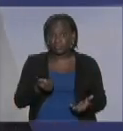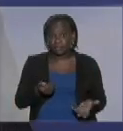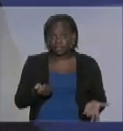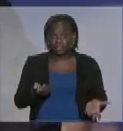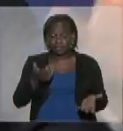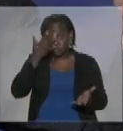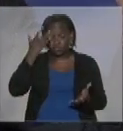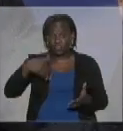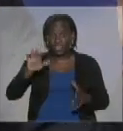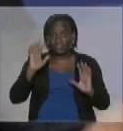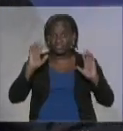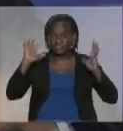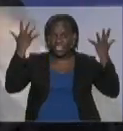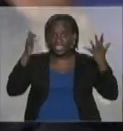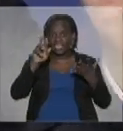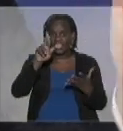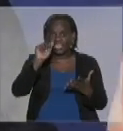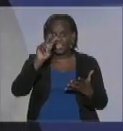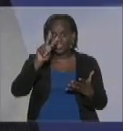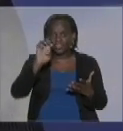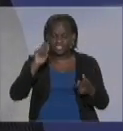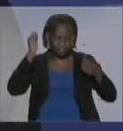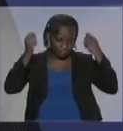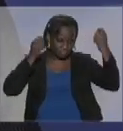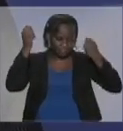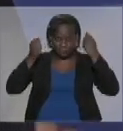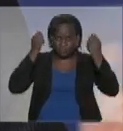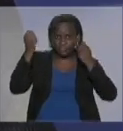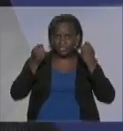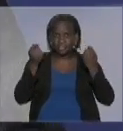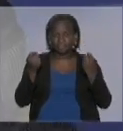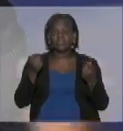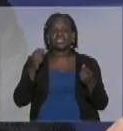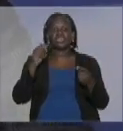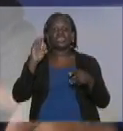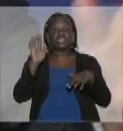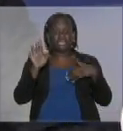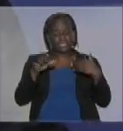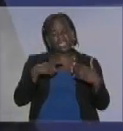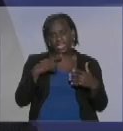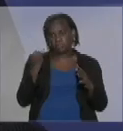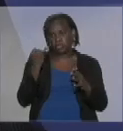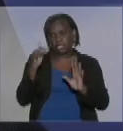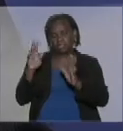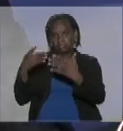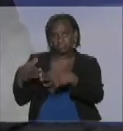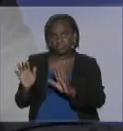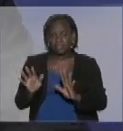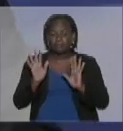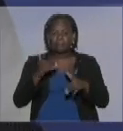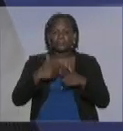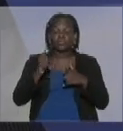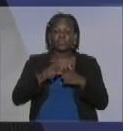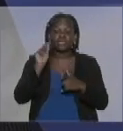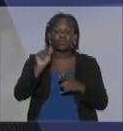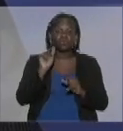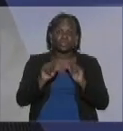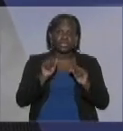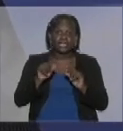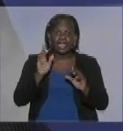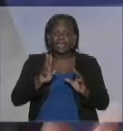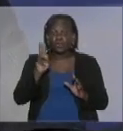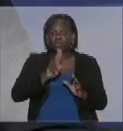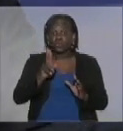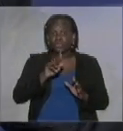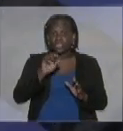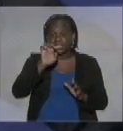pessoas vão para as festas raves, né? As festas de música eletrônica, que, enfim, tem lá o seu valor. Mas o grande problema que acontece ali